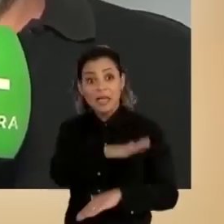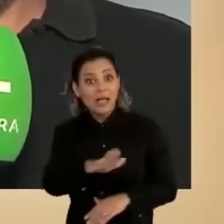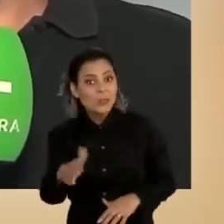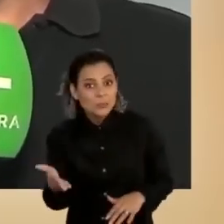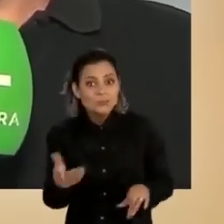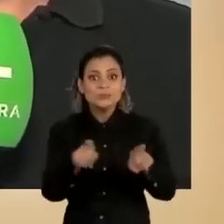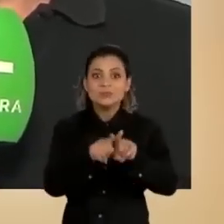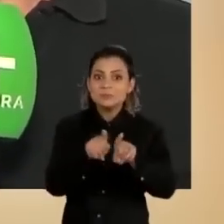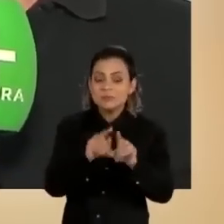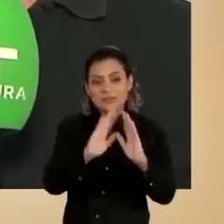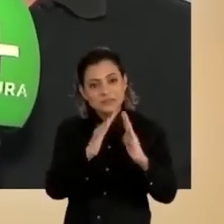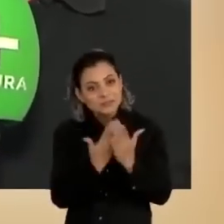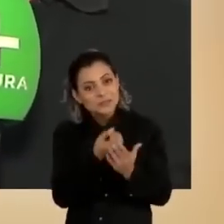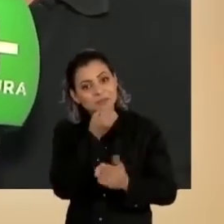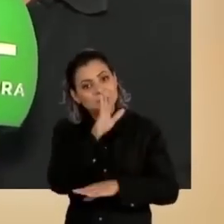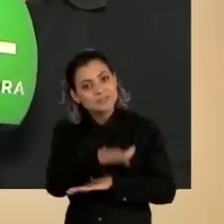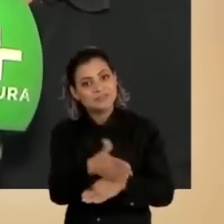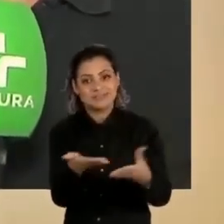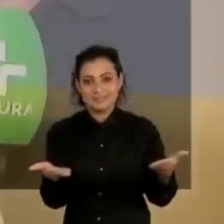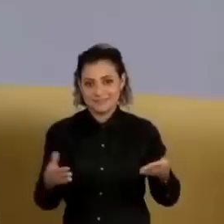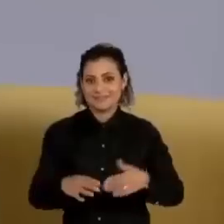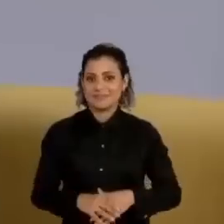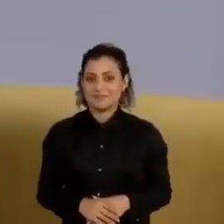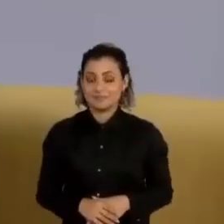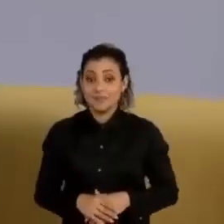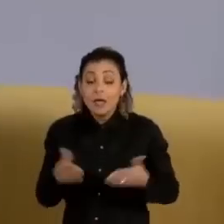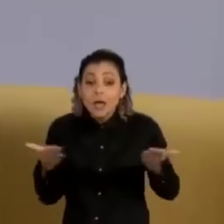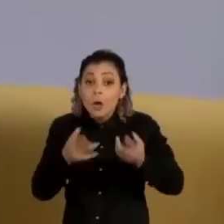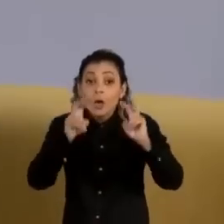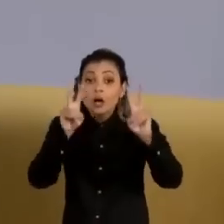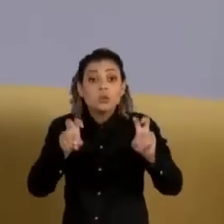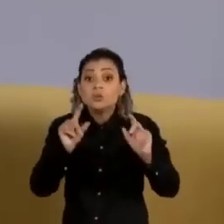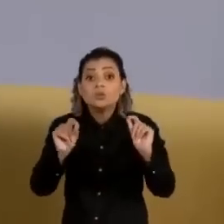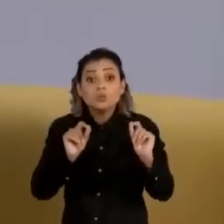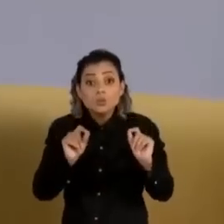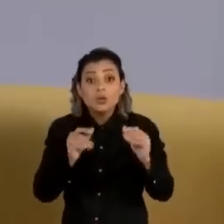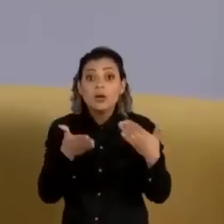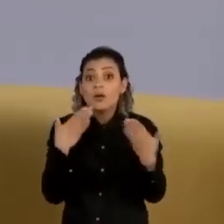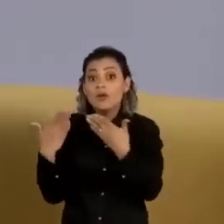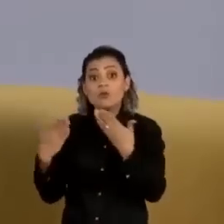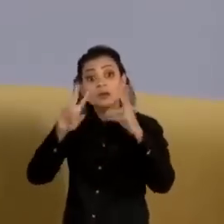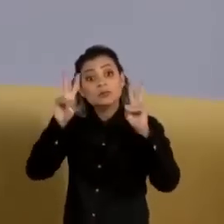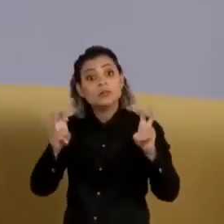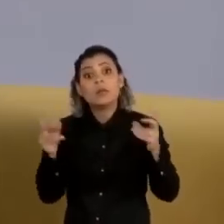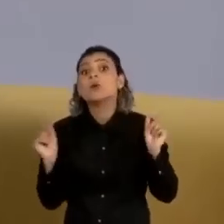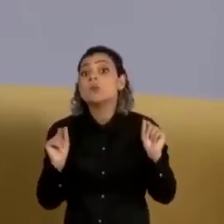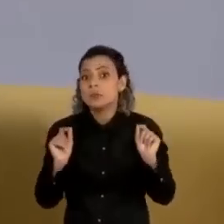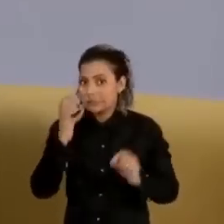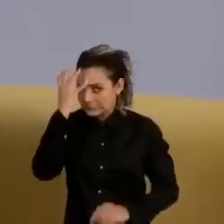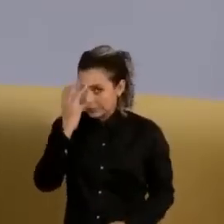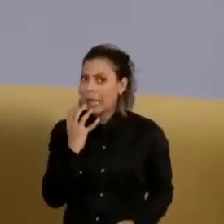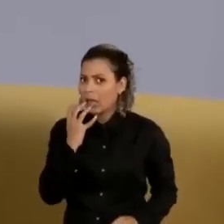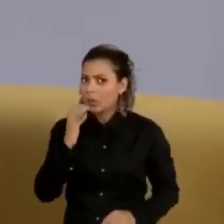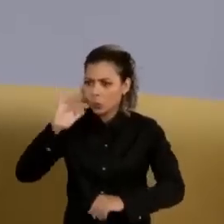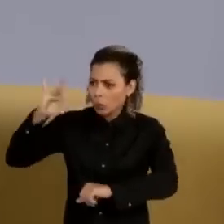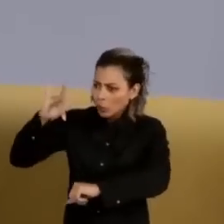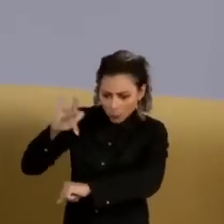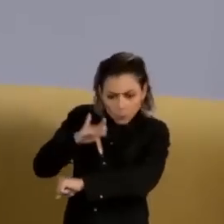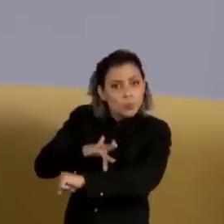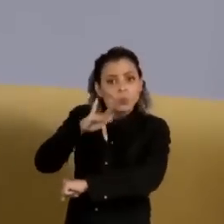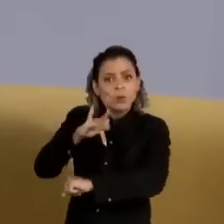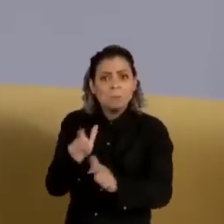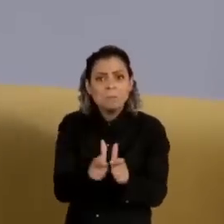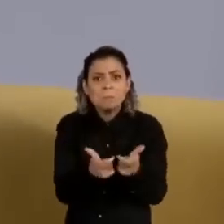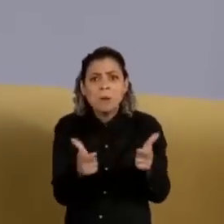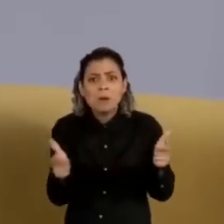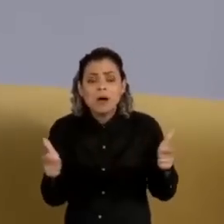à escola e boa tarde a todos. Agora, nosso assunto da nossa conversa do estúdio, um assunto muito sério. Os casos de dengue